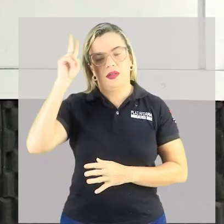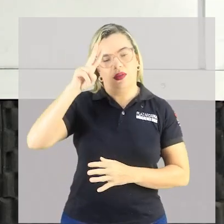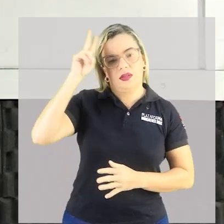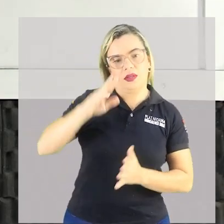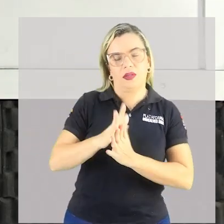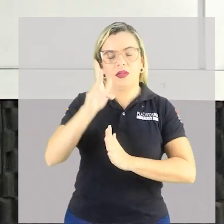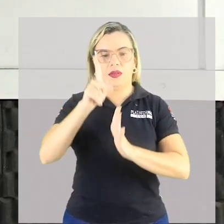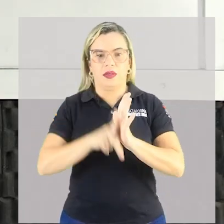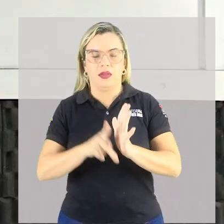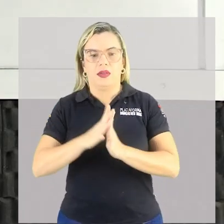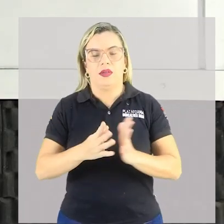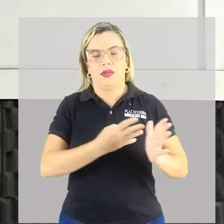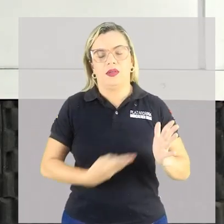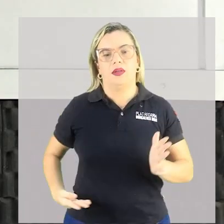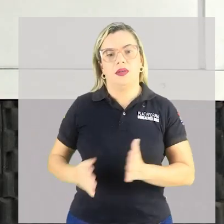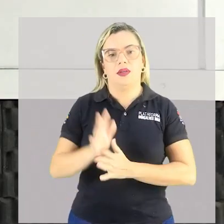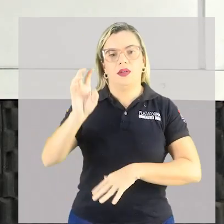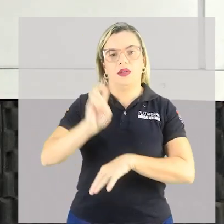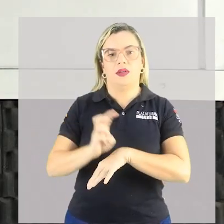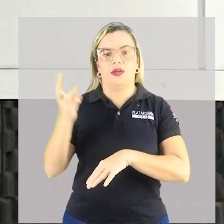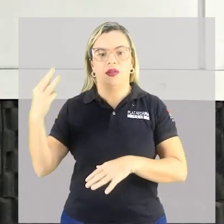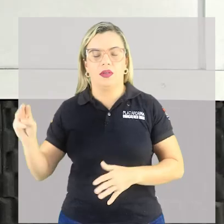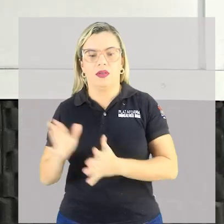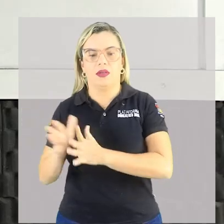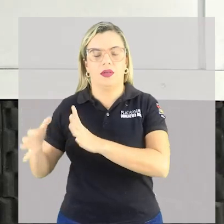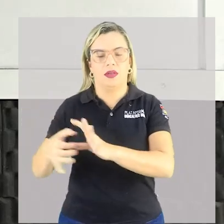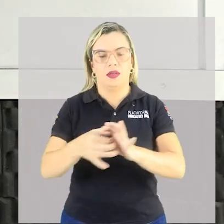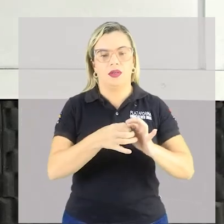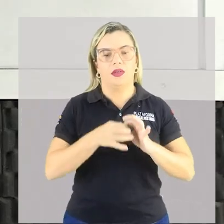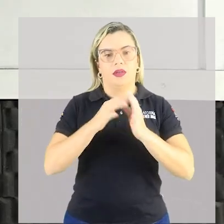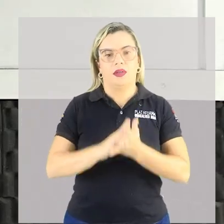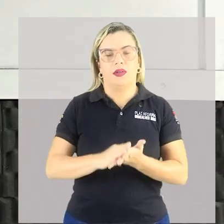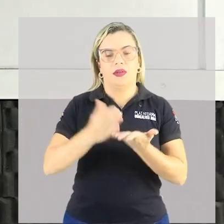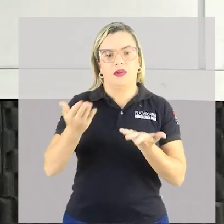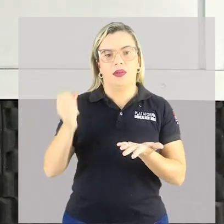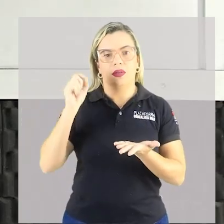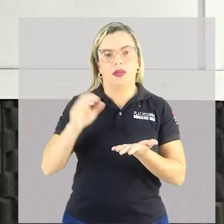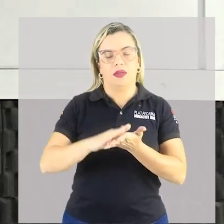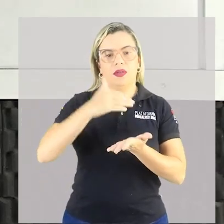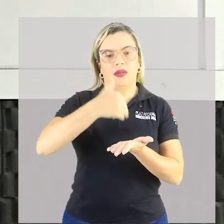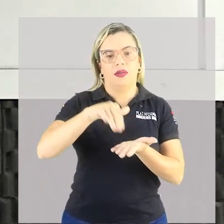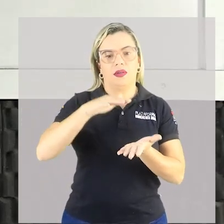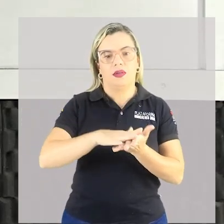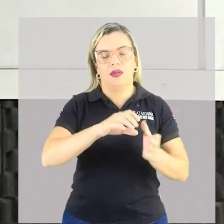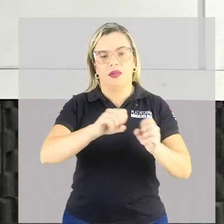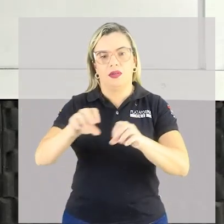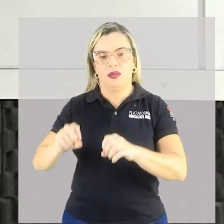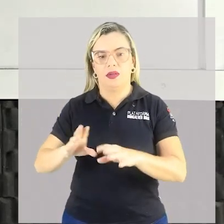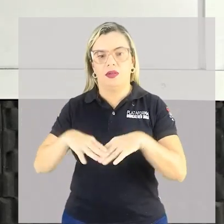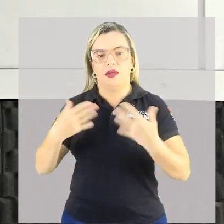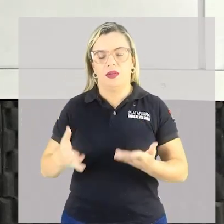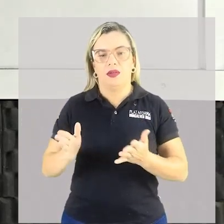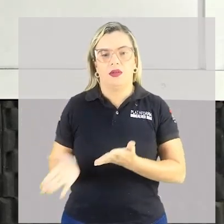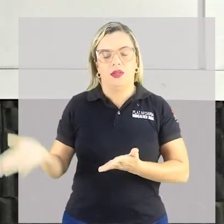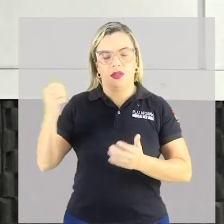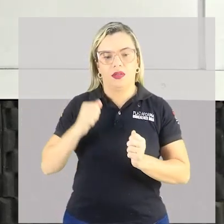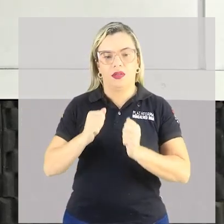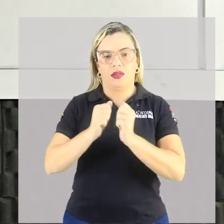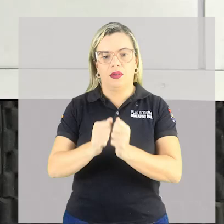aqui é um projeto do Governo do Estado do Maranhão em parceria, através da Secretaria de Educação. Vem